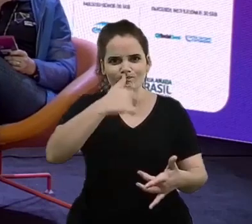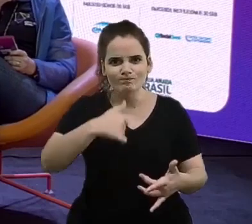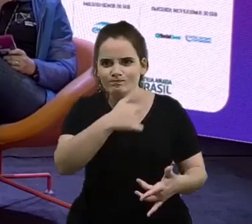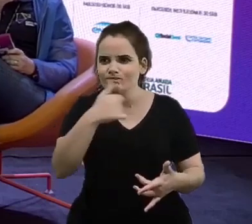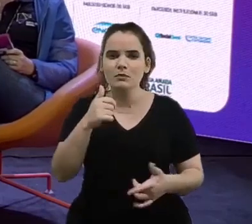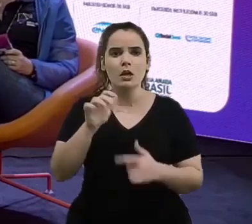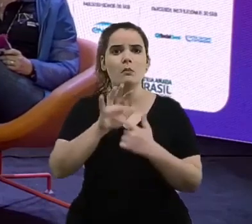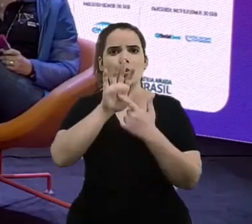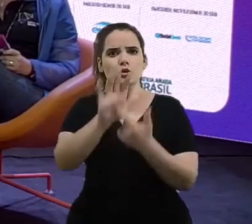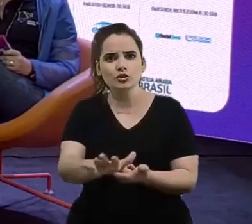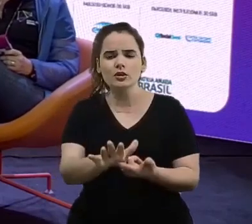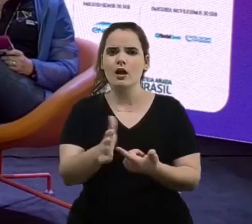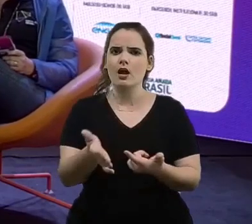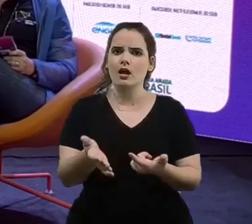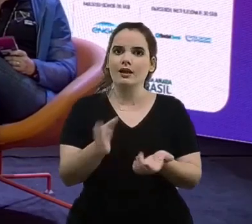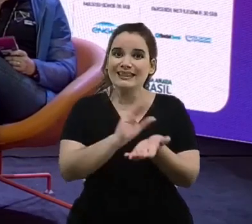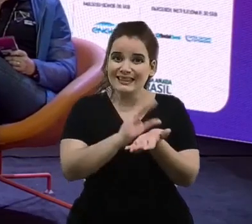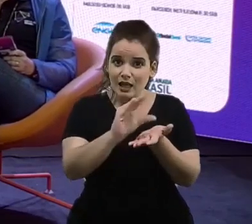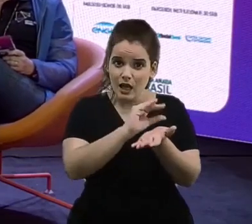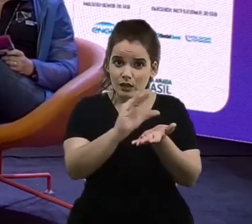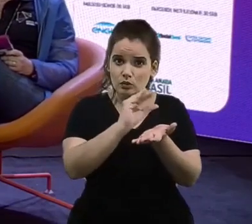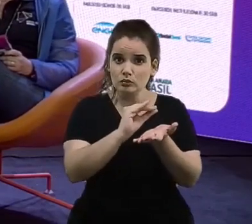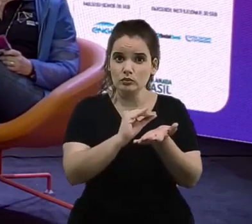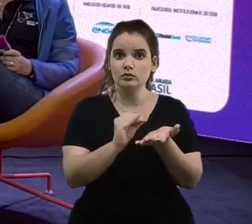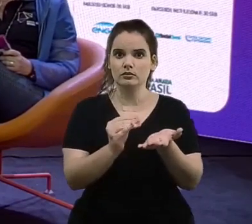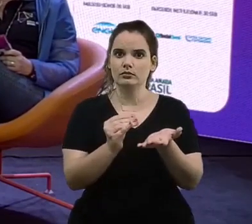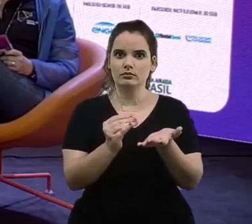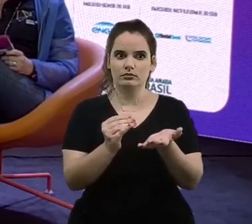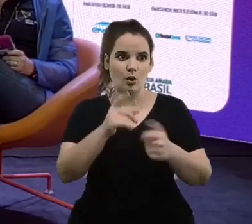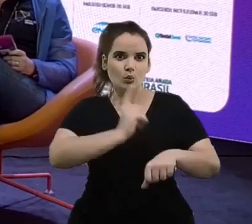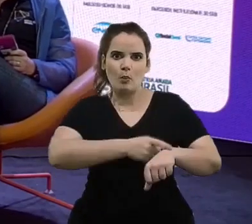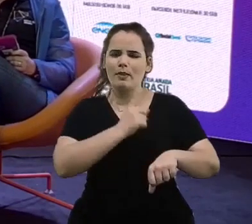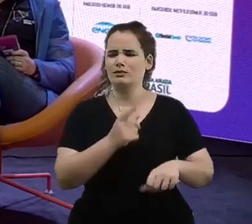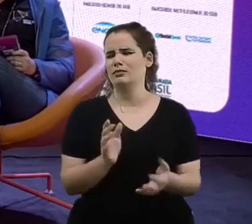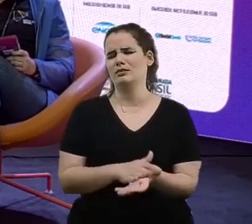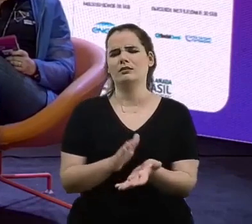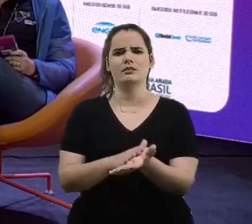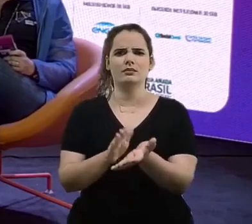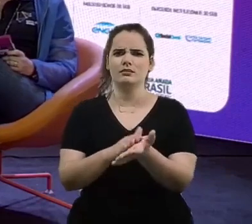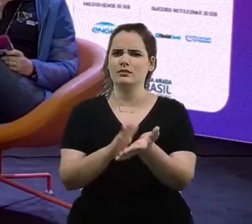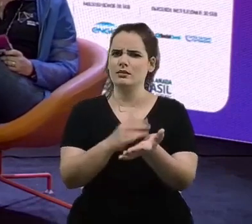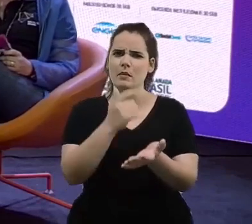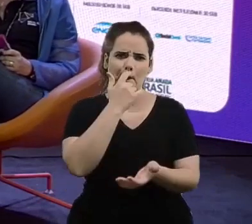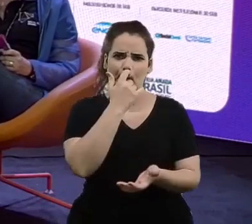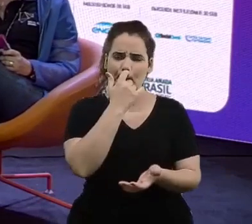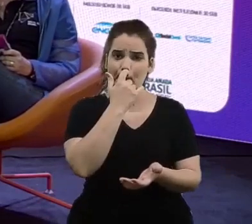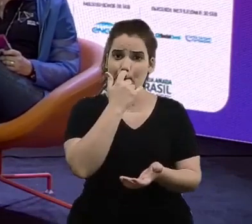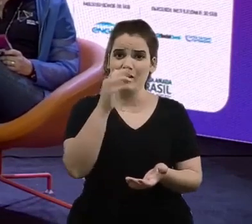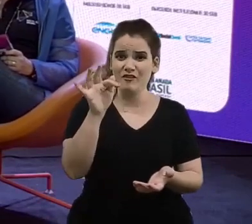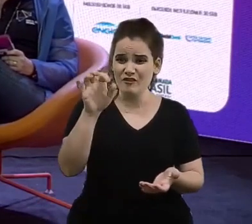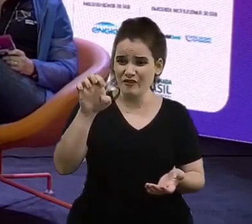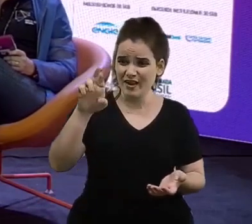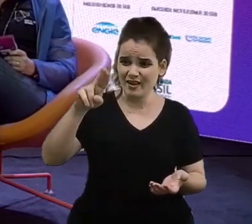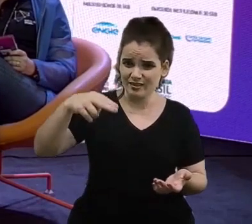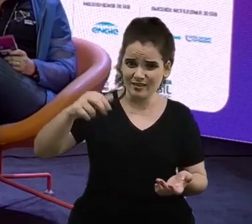da Secretaria. Gustavo, da ATI estadual, nossa agência de tecnologia, né, Vitor, nosso mentor, a quem eu deixo